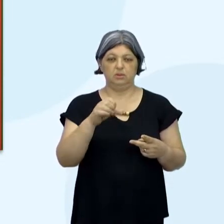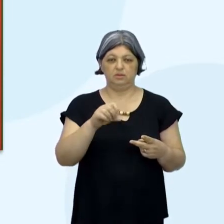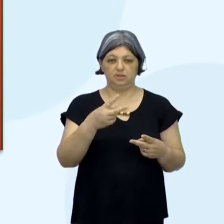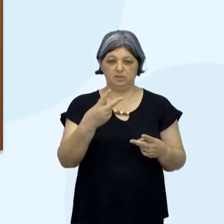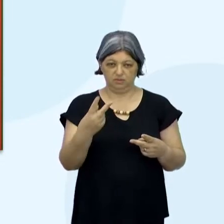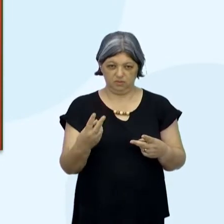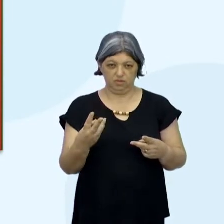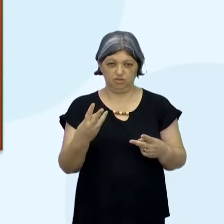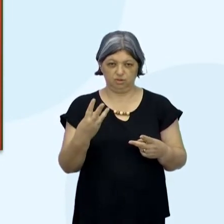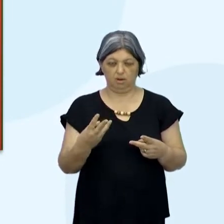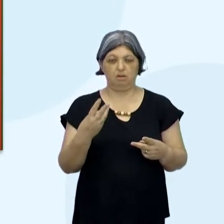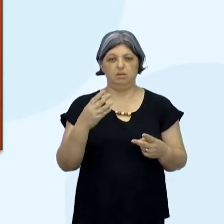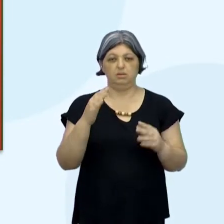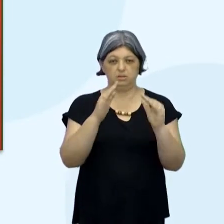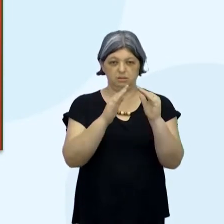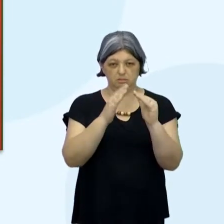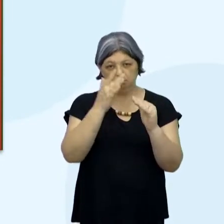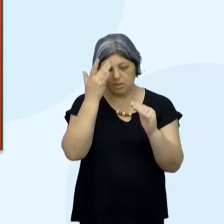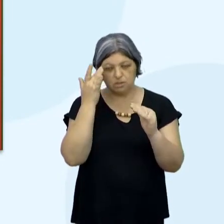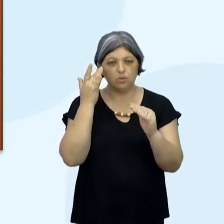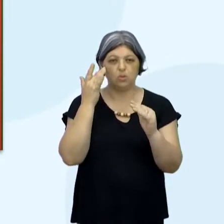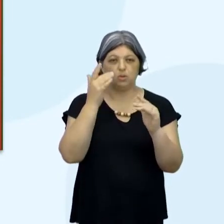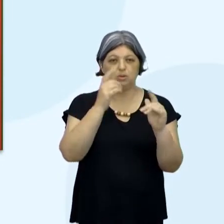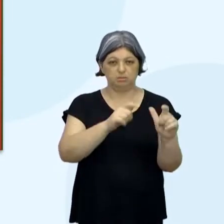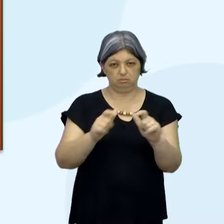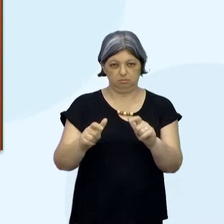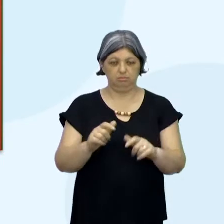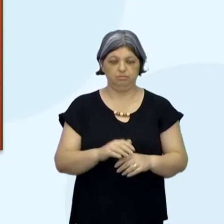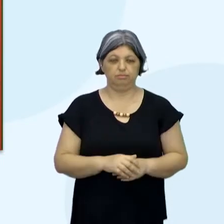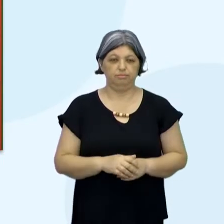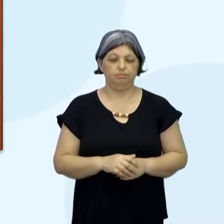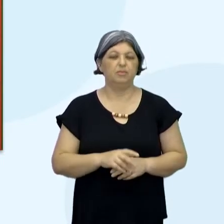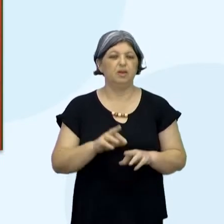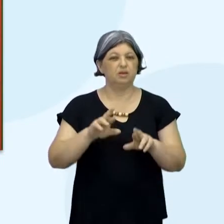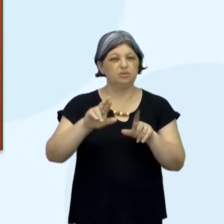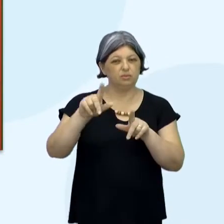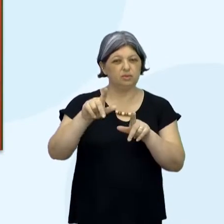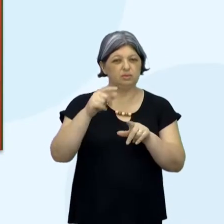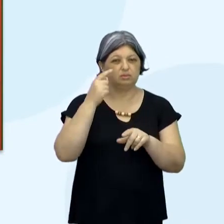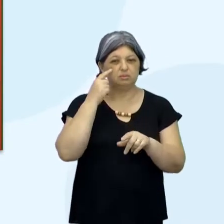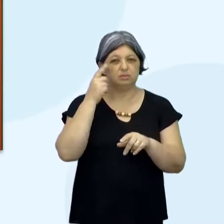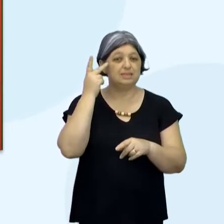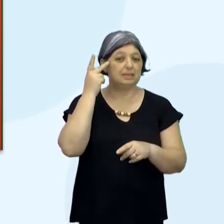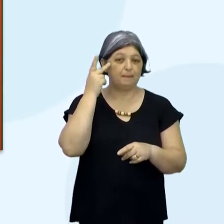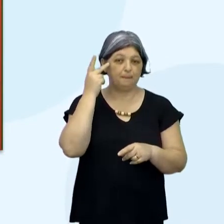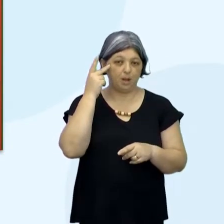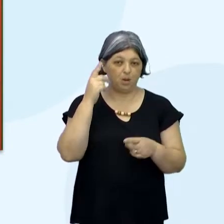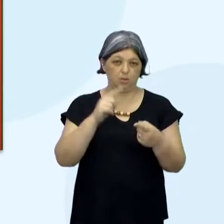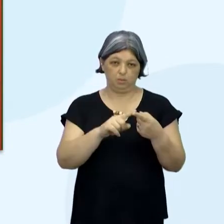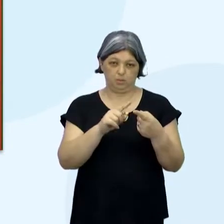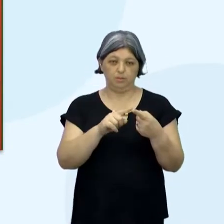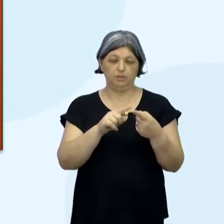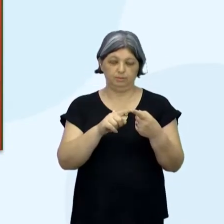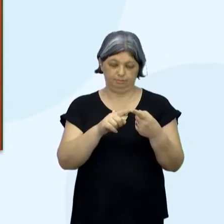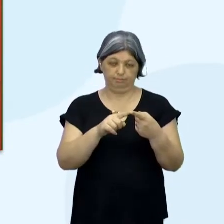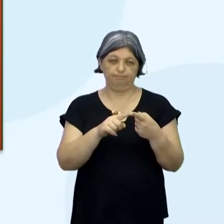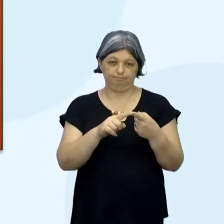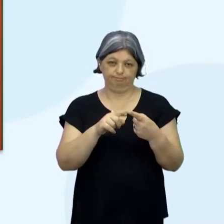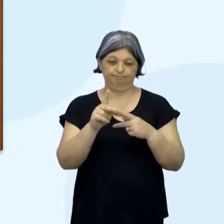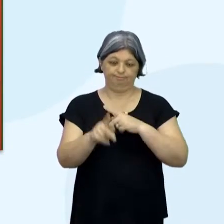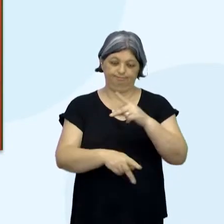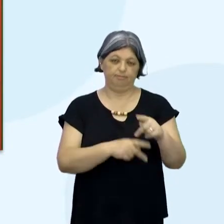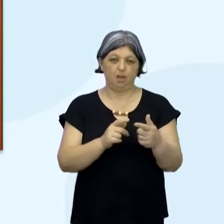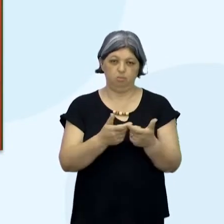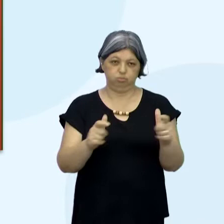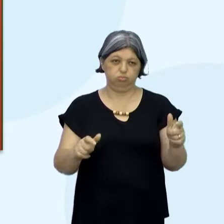21.411.923 habitantes. Ou seja, gente, a diferença entre São Paulo, que é o primeiro estado, o estado mais